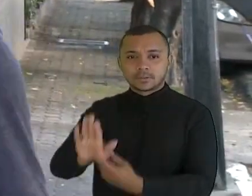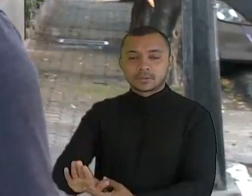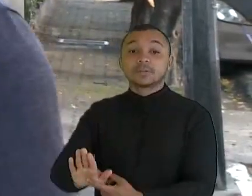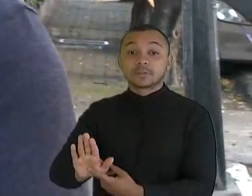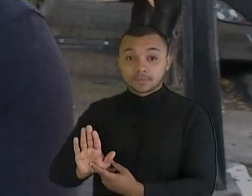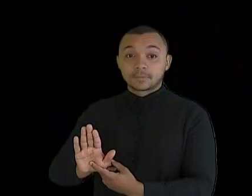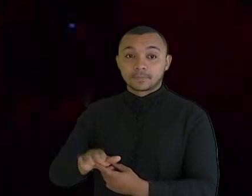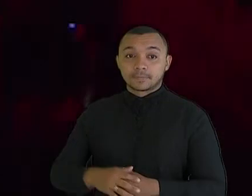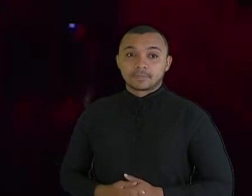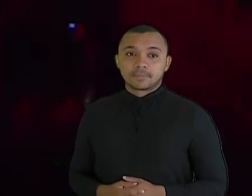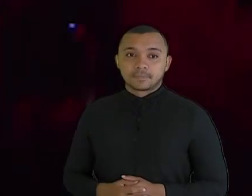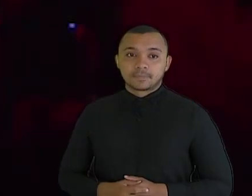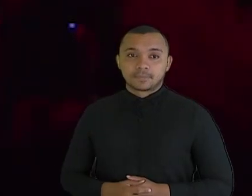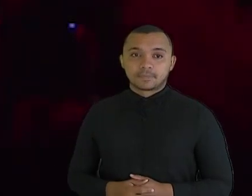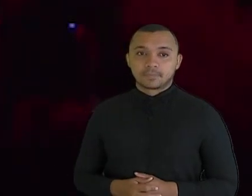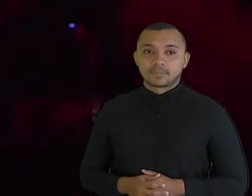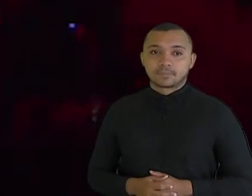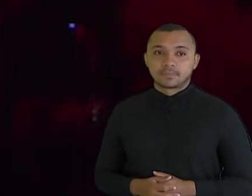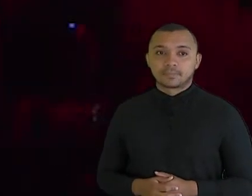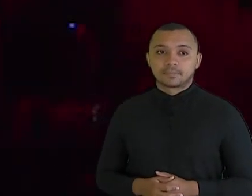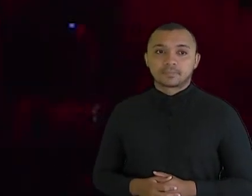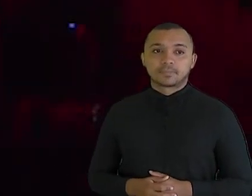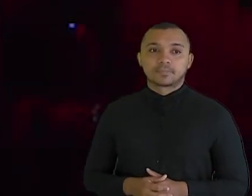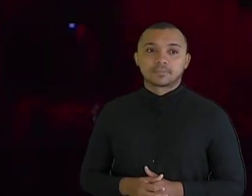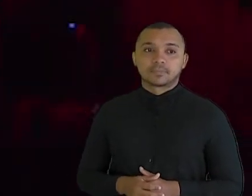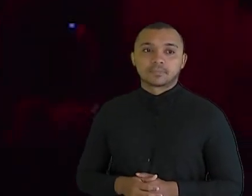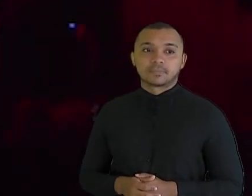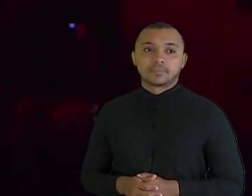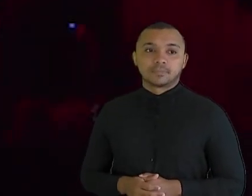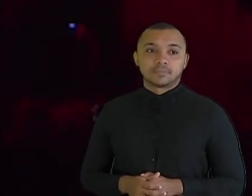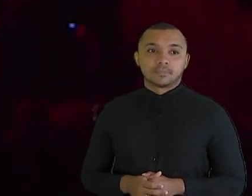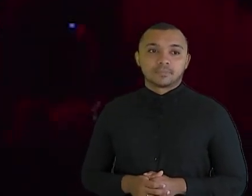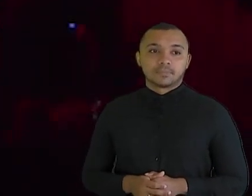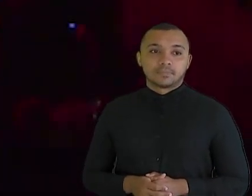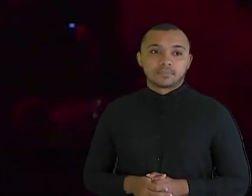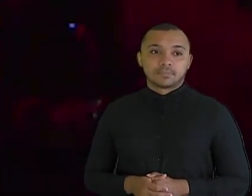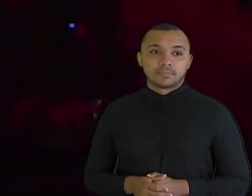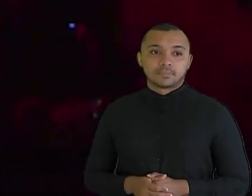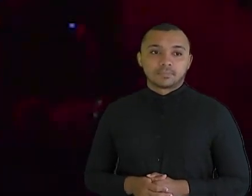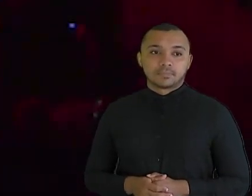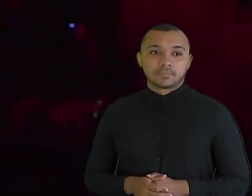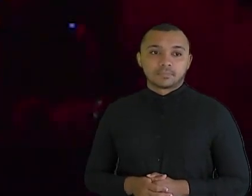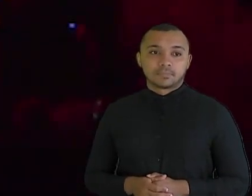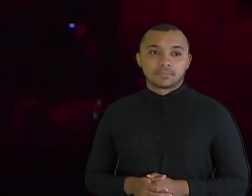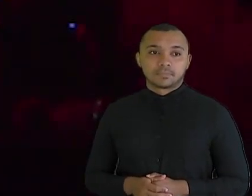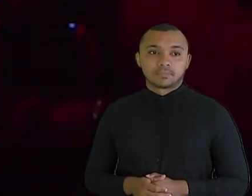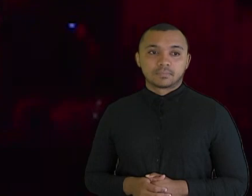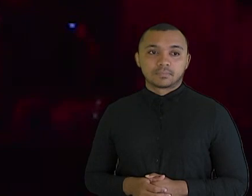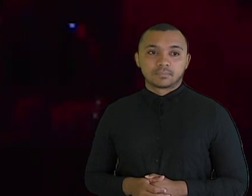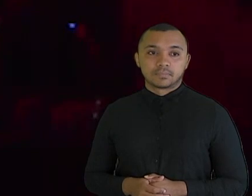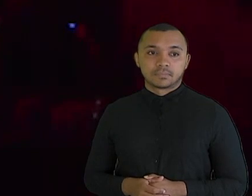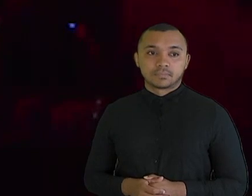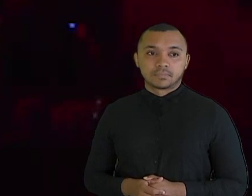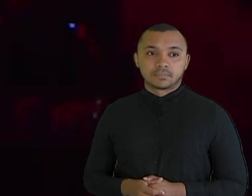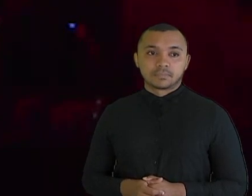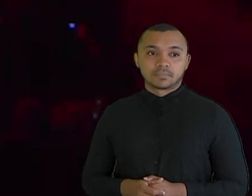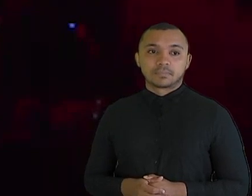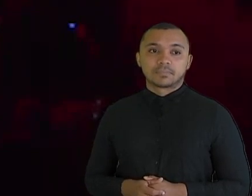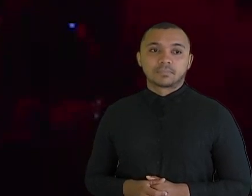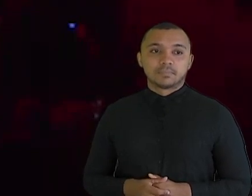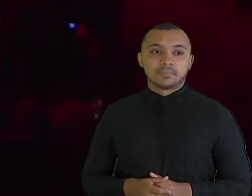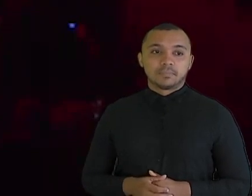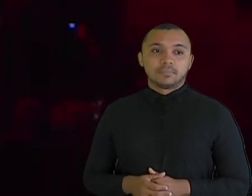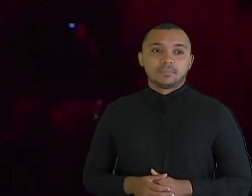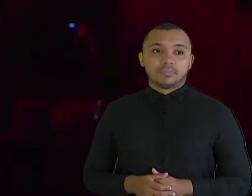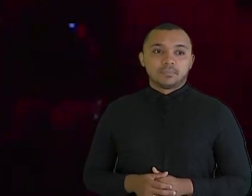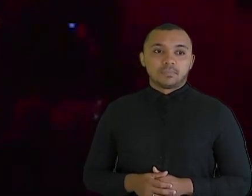se despedir da Mary. Toda vida que você se monta de Mary, uma coisa